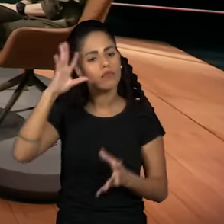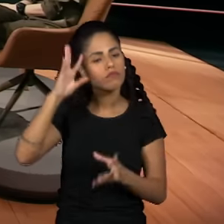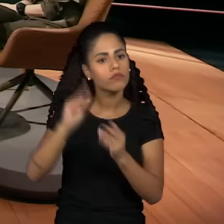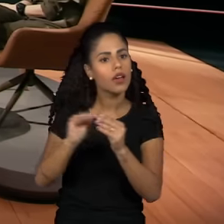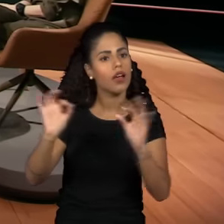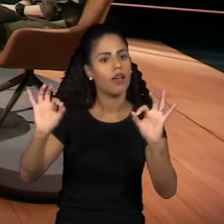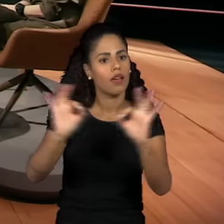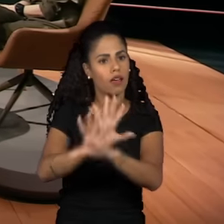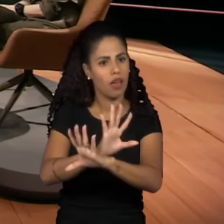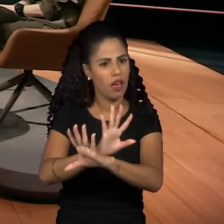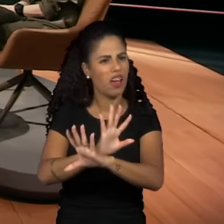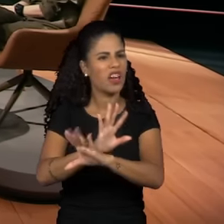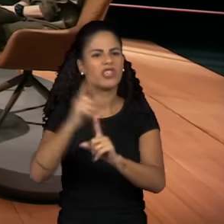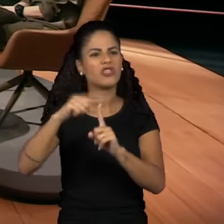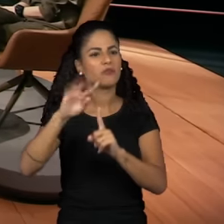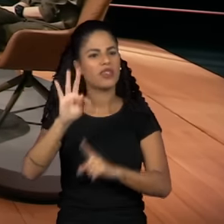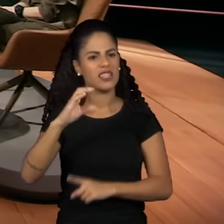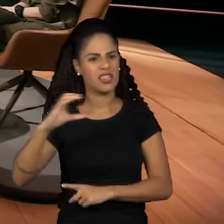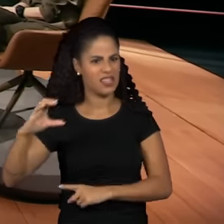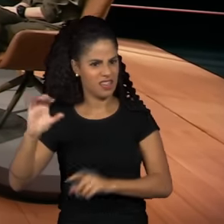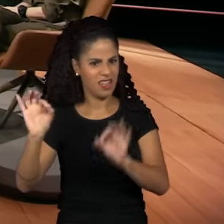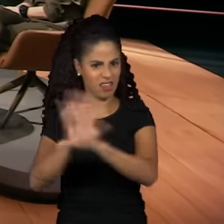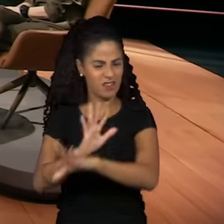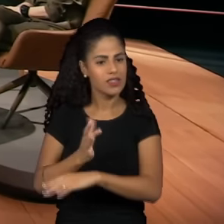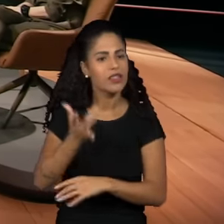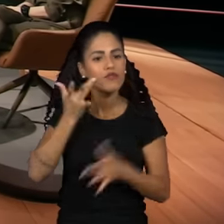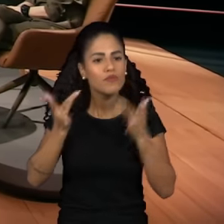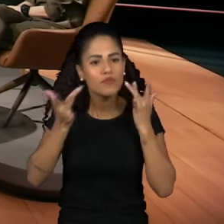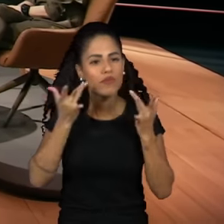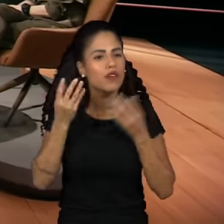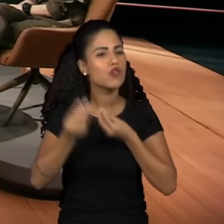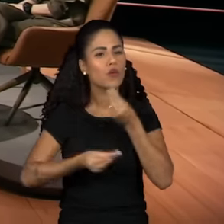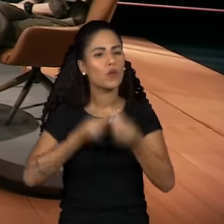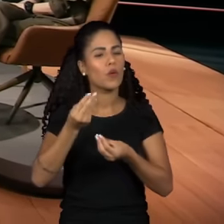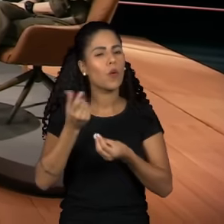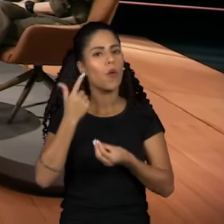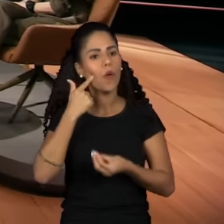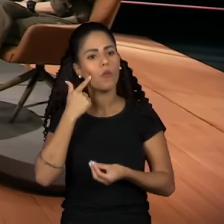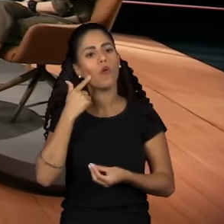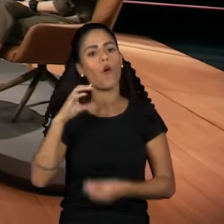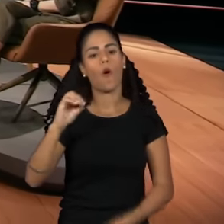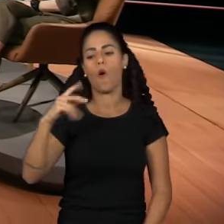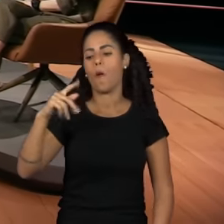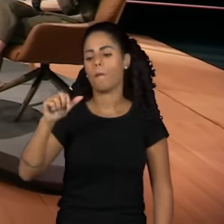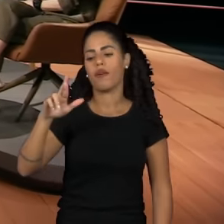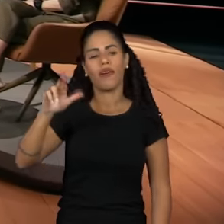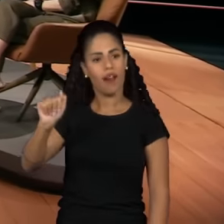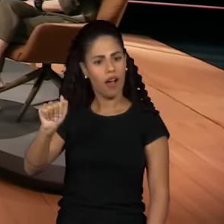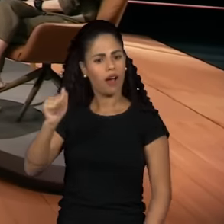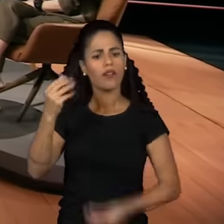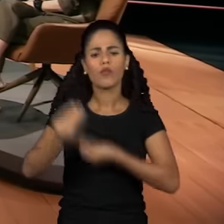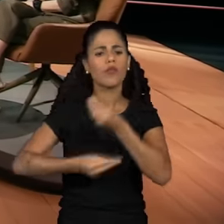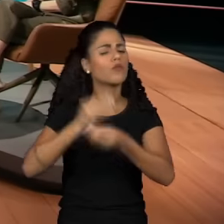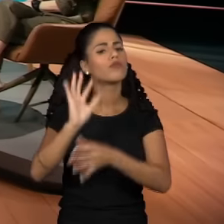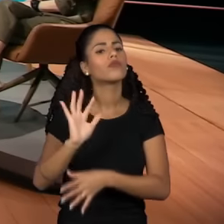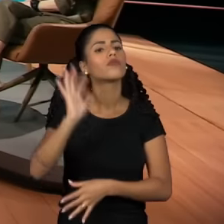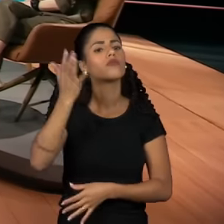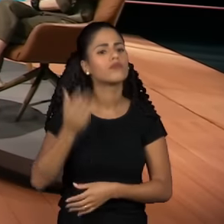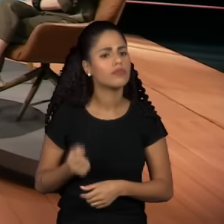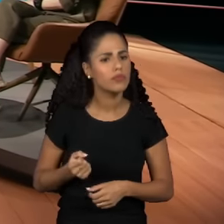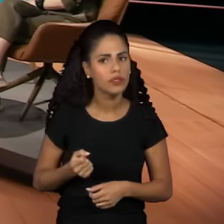Thomas. E um pouco mais tarde você viria a fazer parte, né, da companhia dele, a Ópera Seca. Claro que foi um período